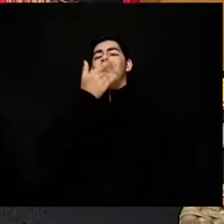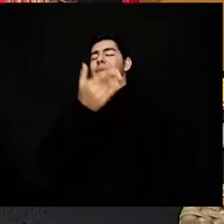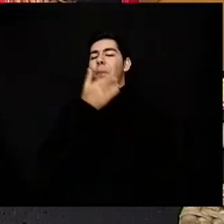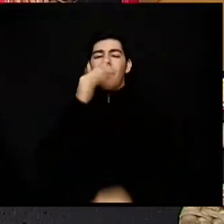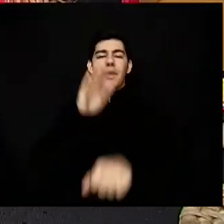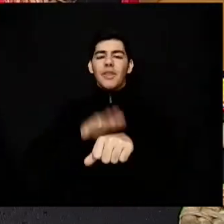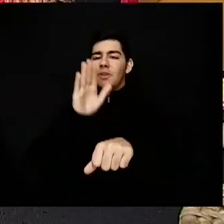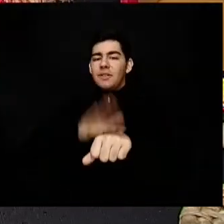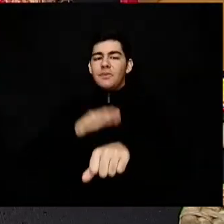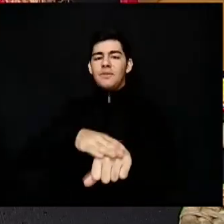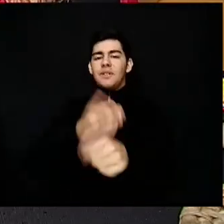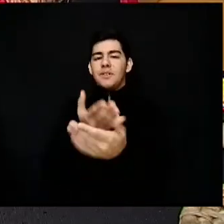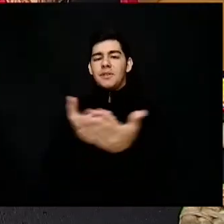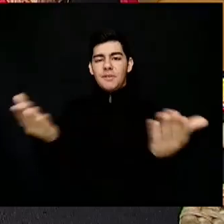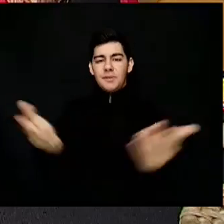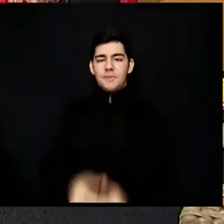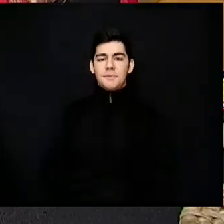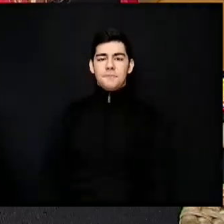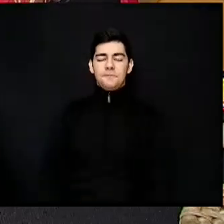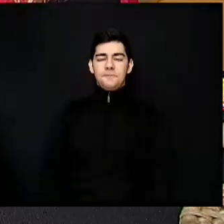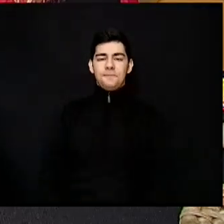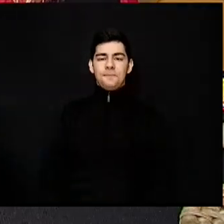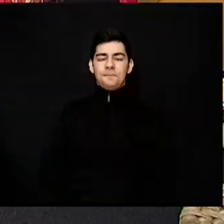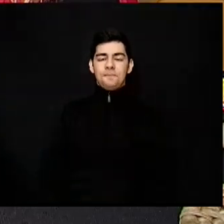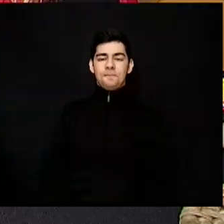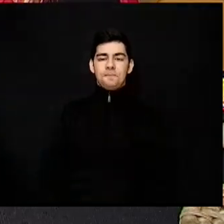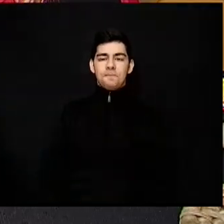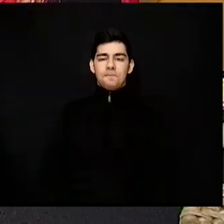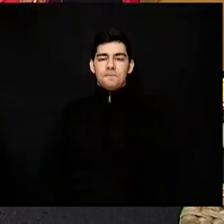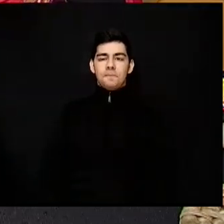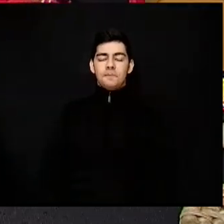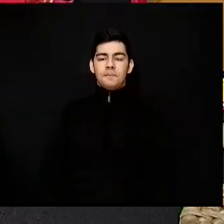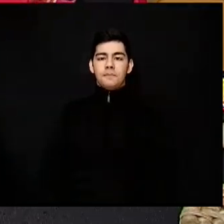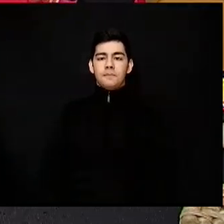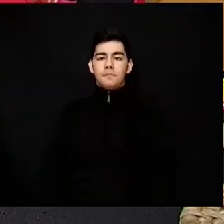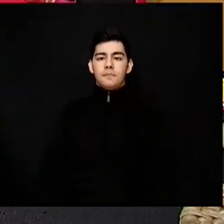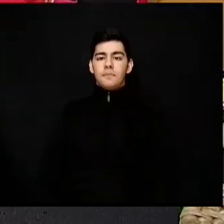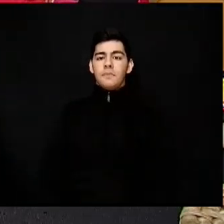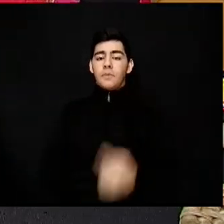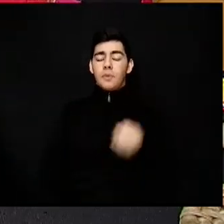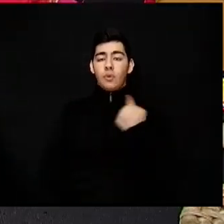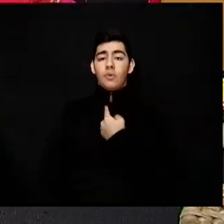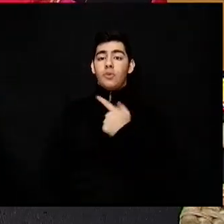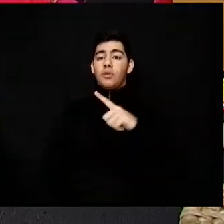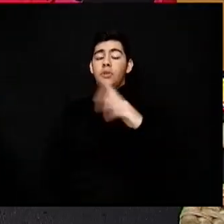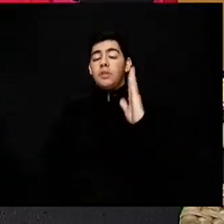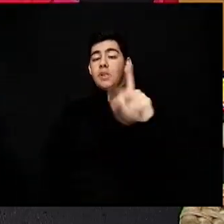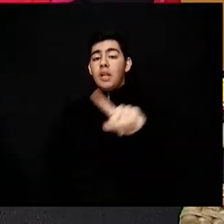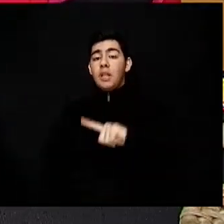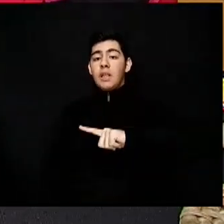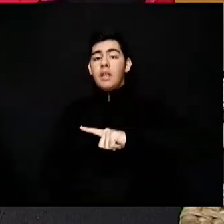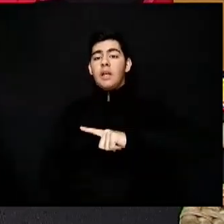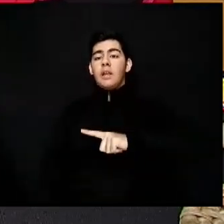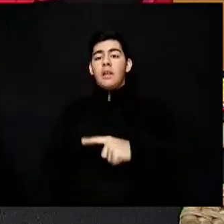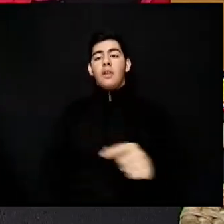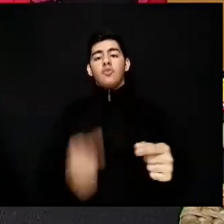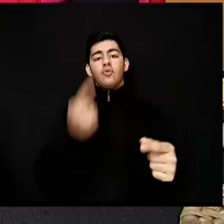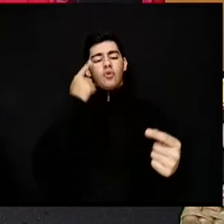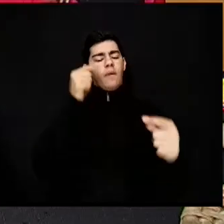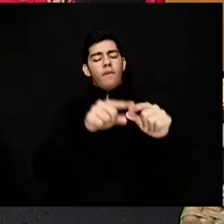Ó, já estamos aqui com 1, 2, 3, 4, 5 búzios.